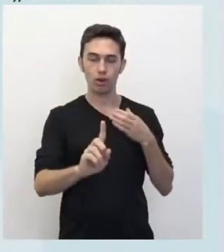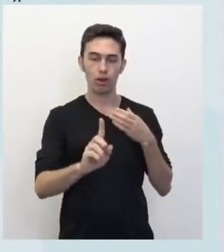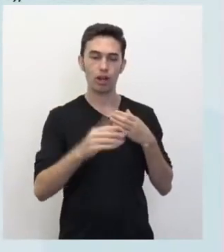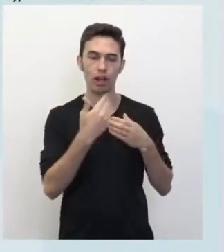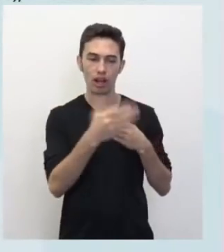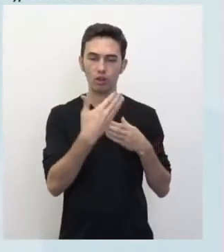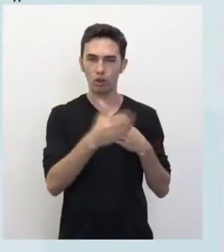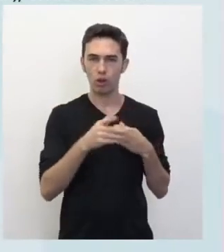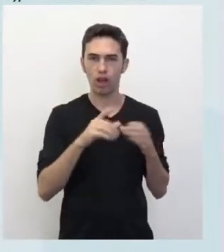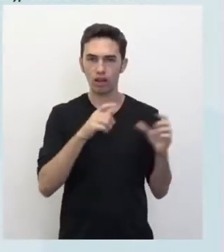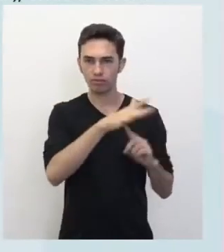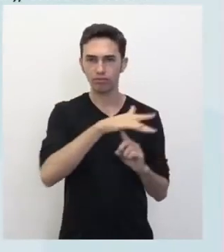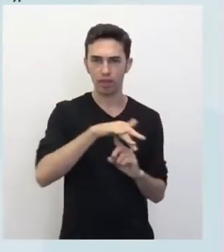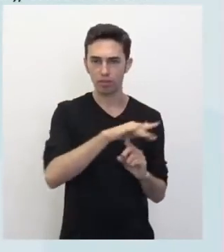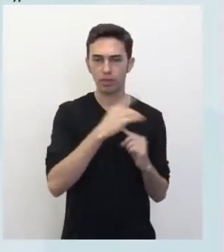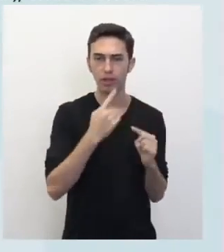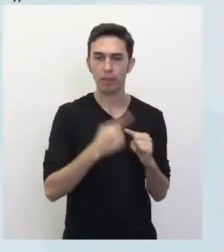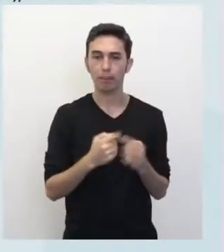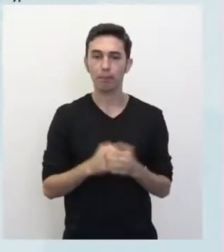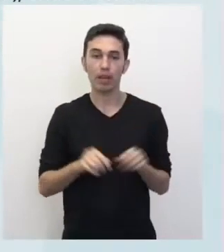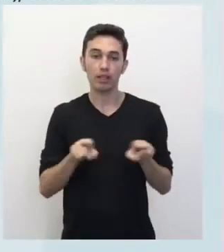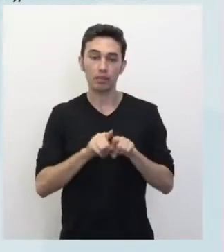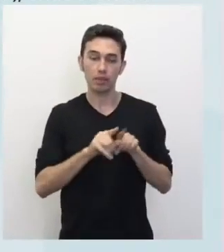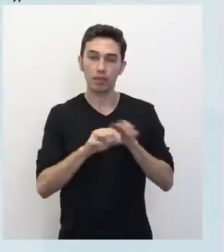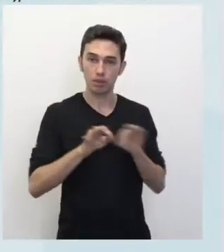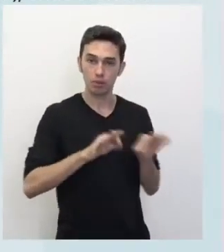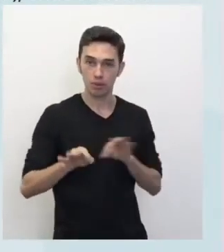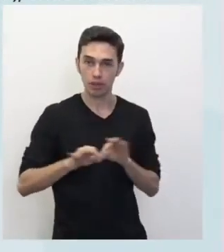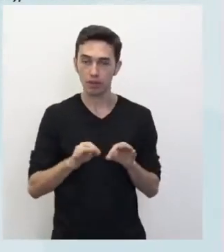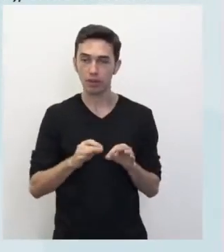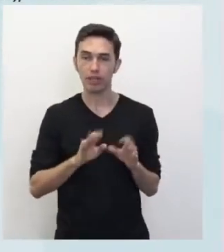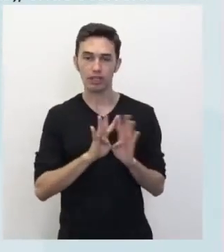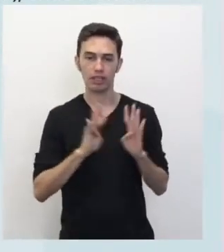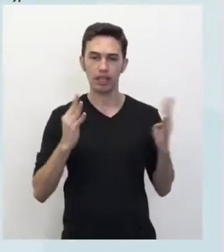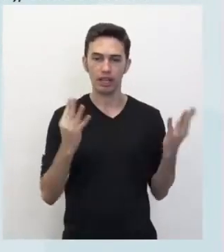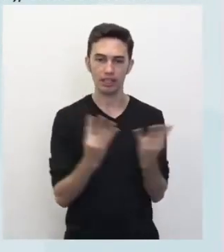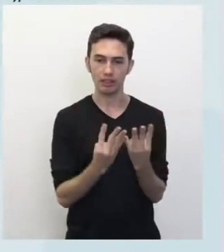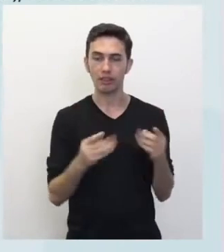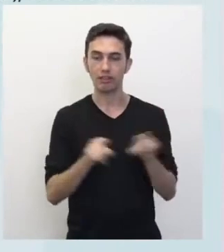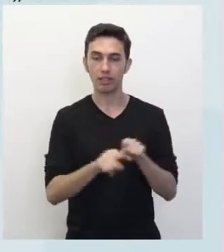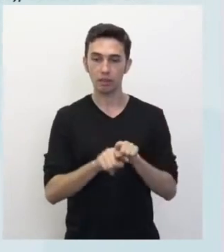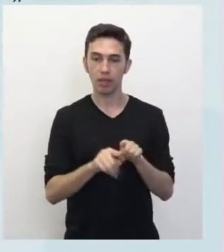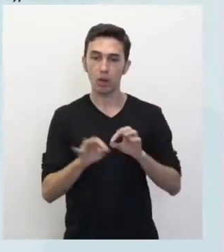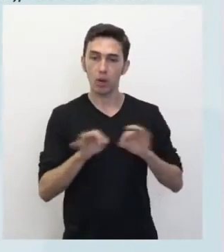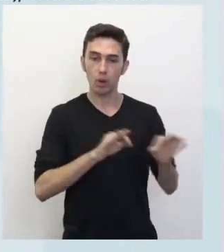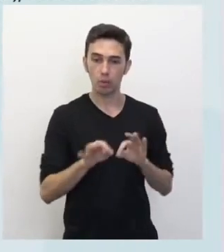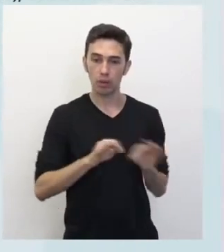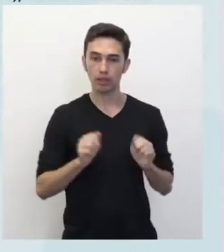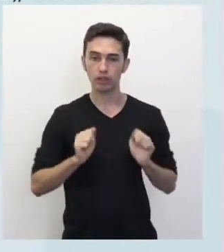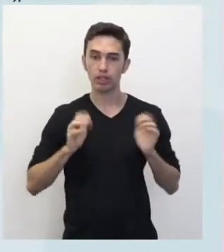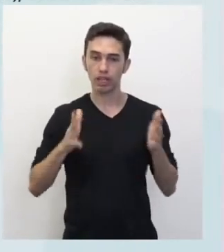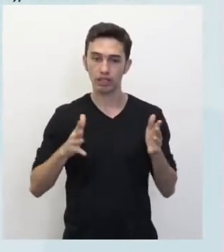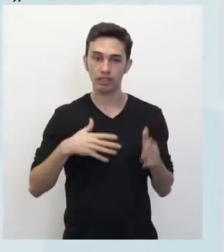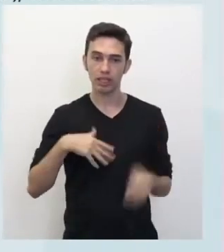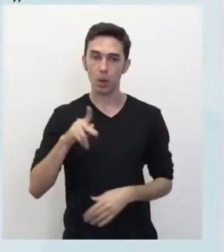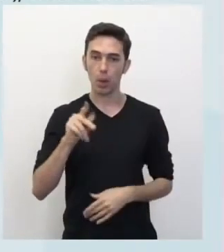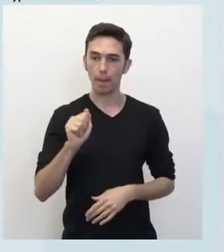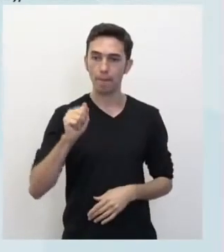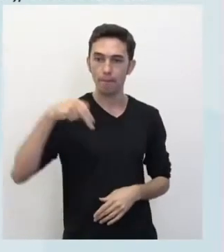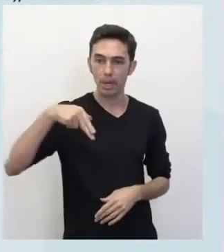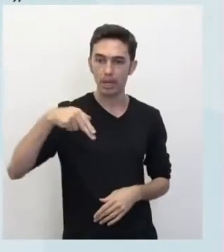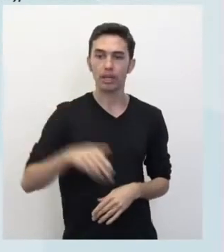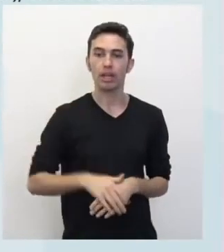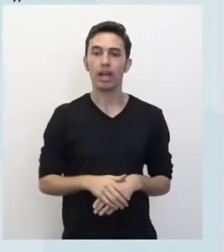Bahia. Além do programa realizado em cativeiro, o Plano de Ação Nacional PAN, a Ararinha Azul, promoveu